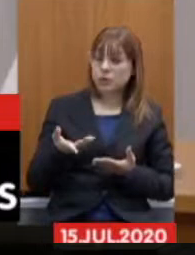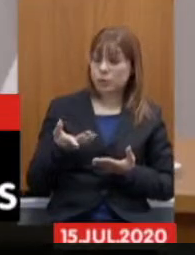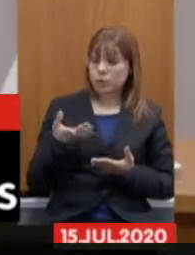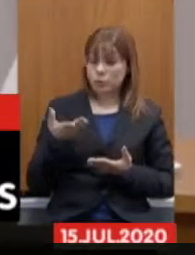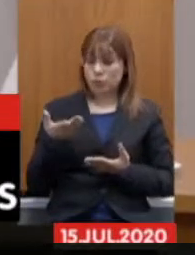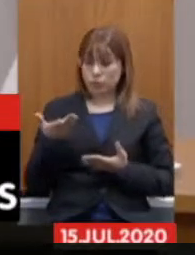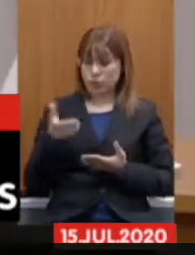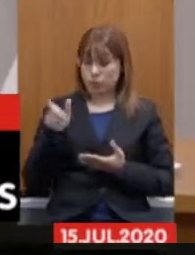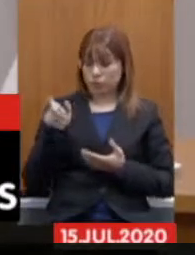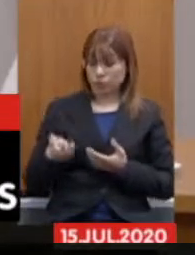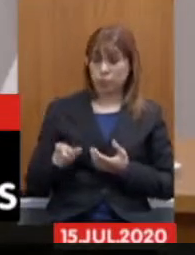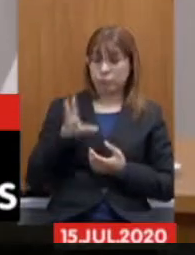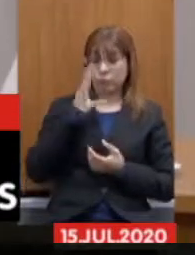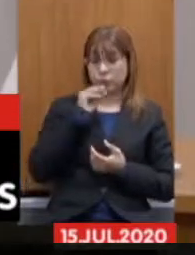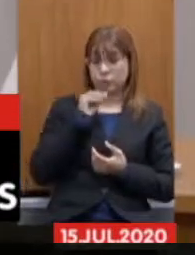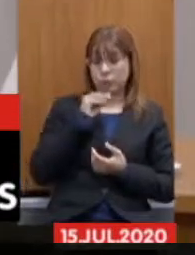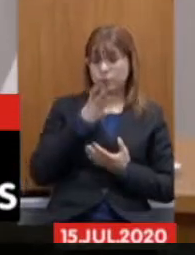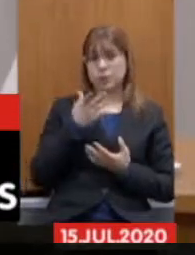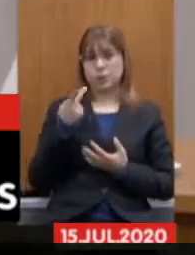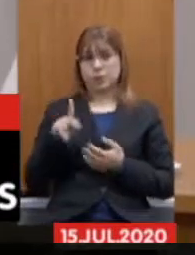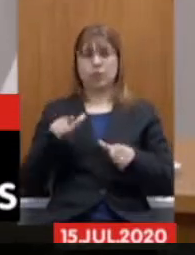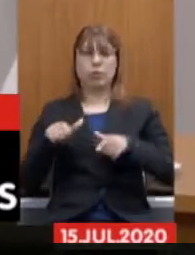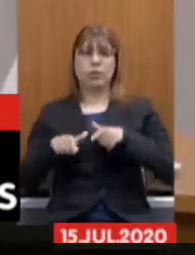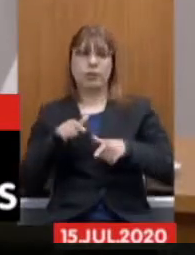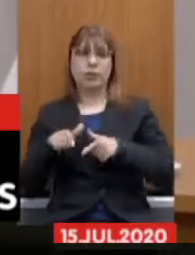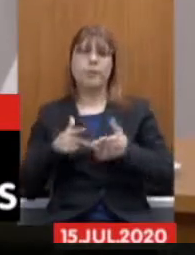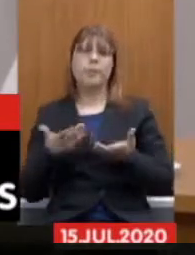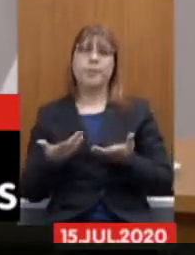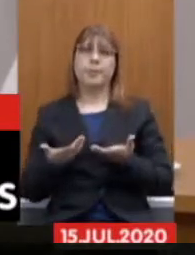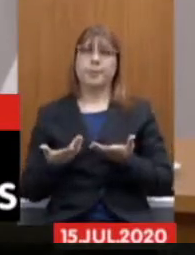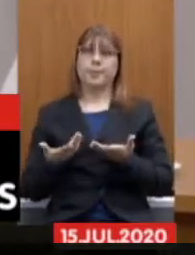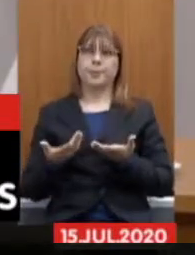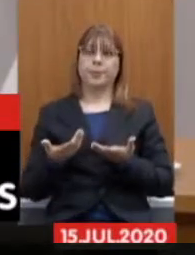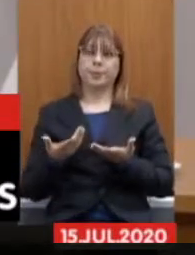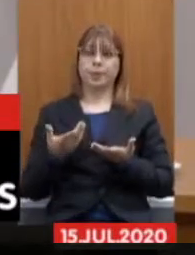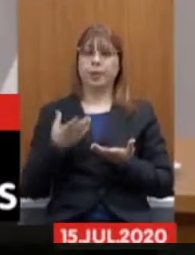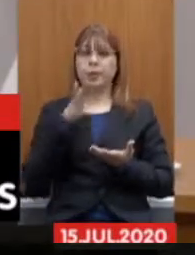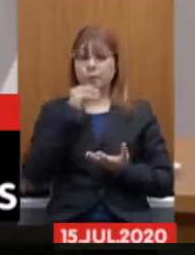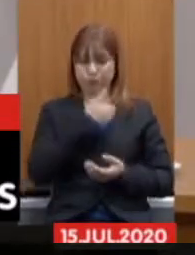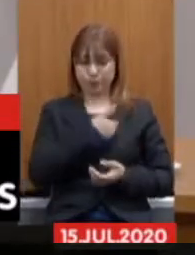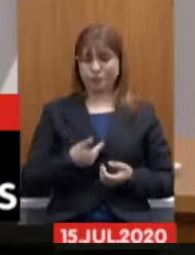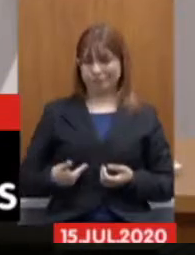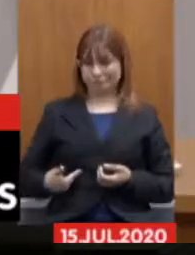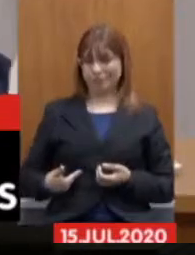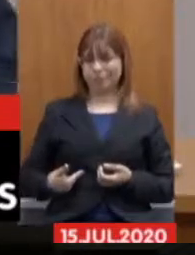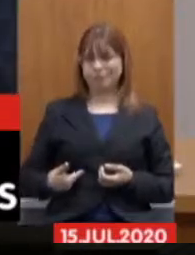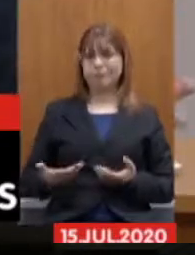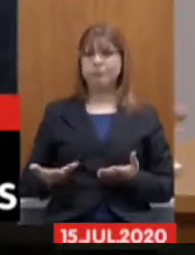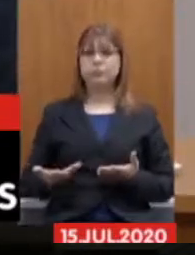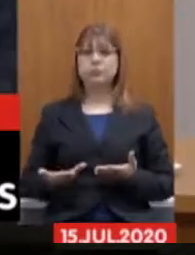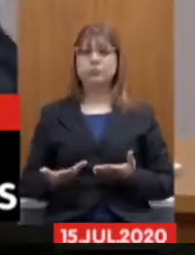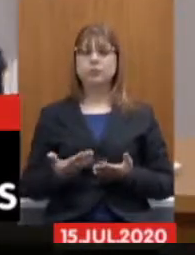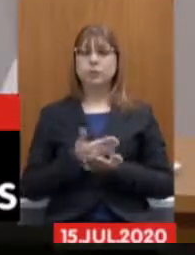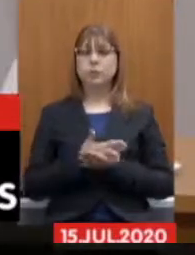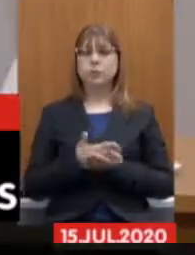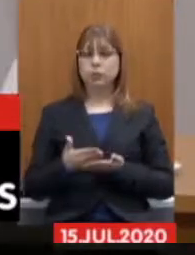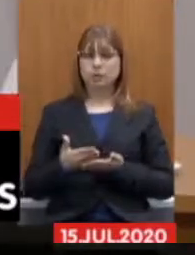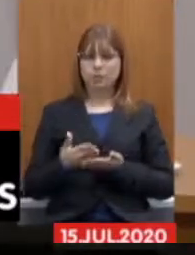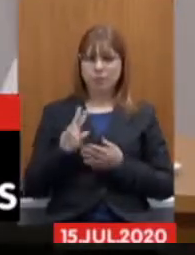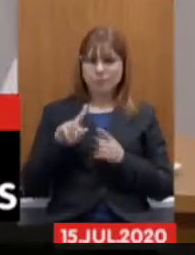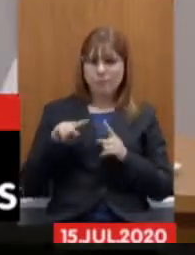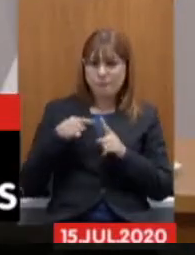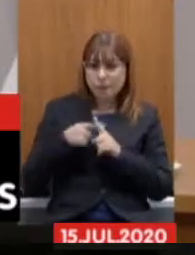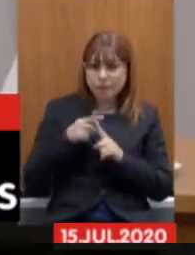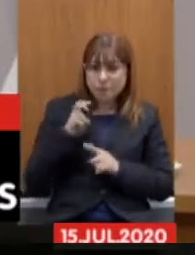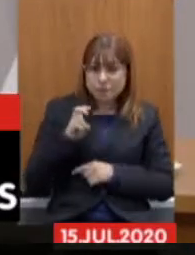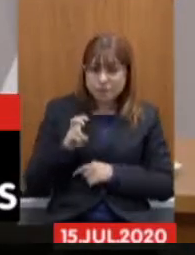caso de seu de seu trabalho é função de funcionário público se vê obrigado a trabalhar mais cinco